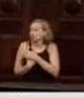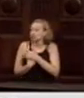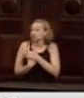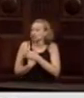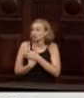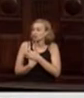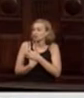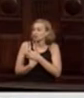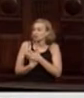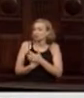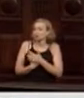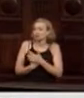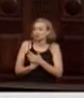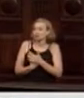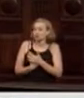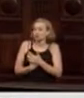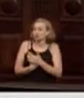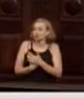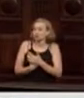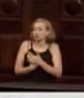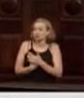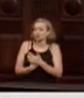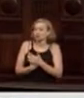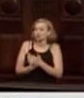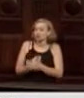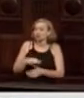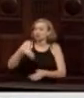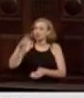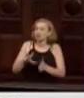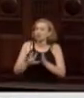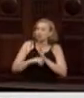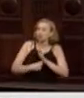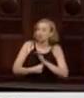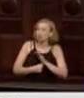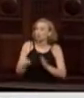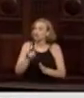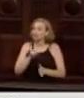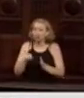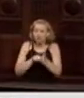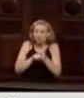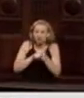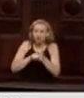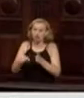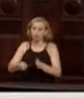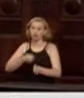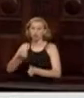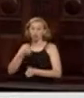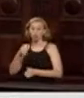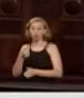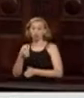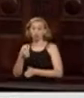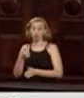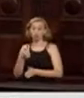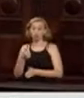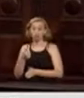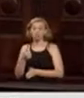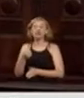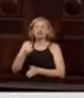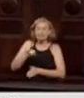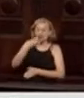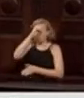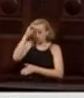quem pratica ilícitos e não garantir o aprofundamento das investigações para que, se são inocentes,